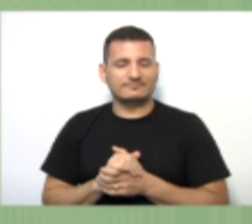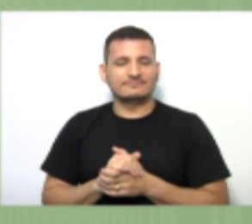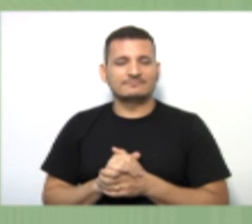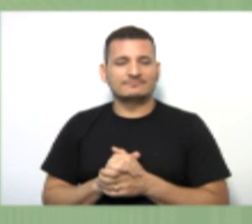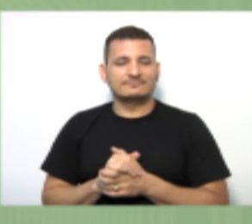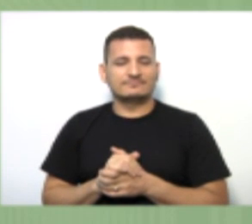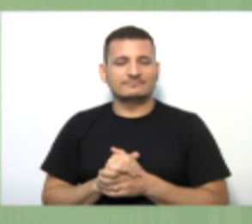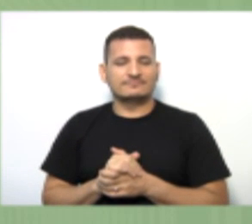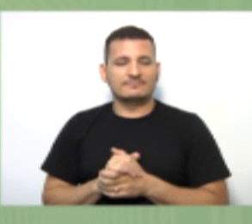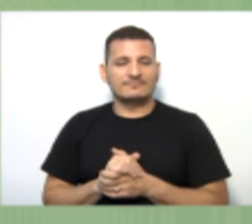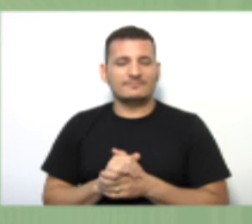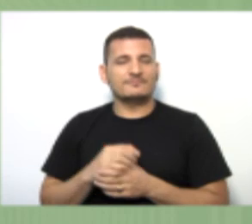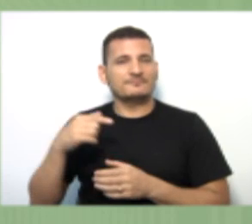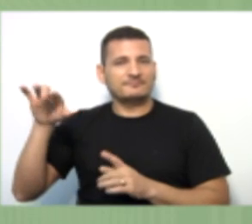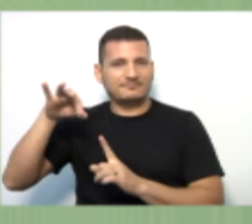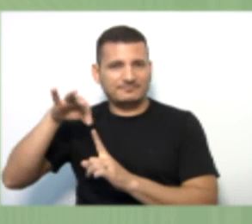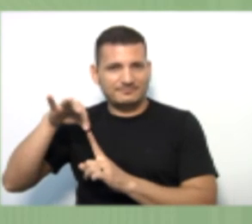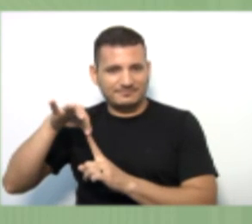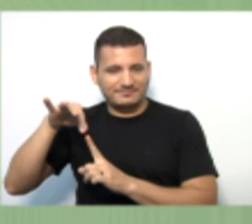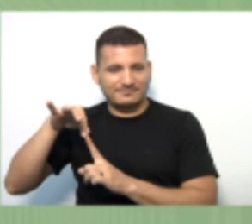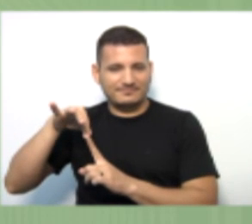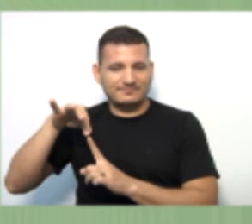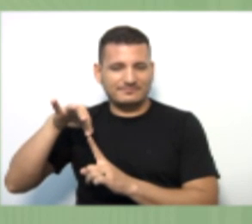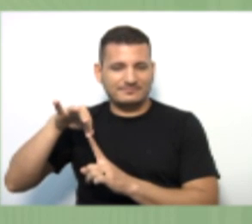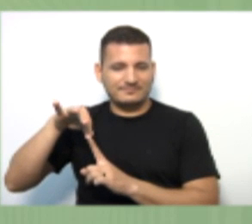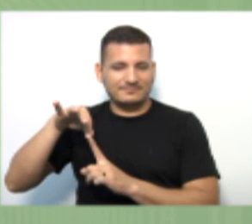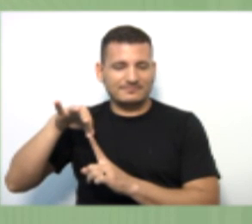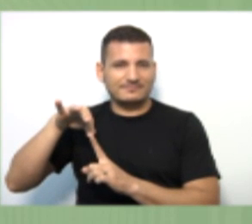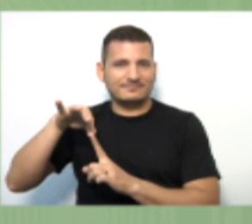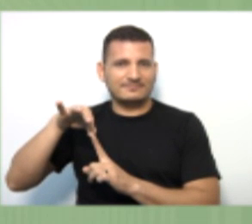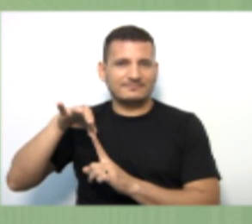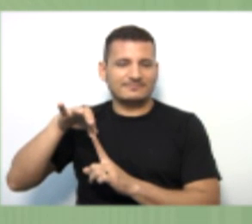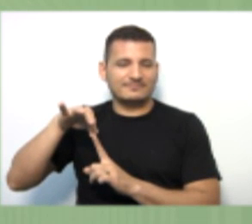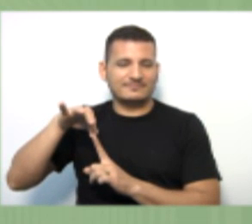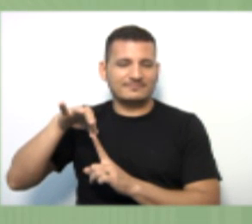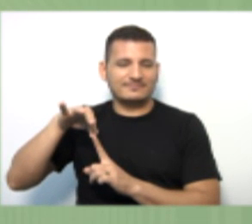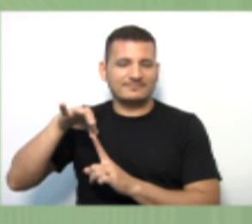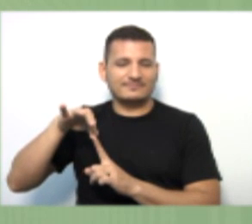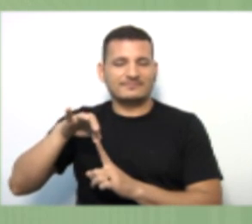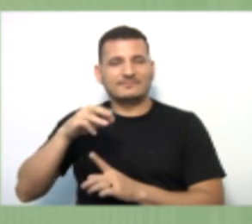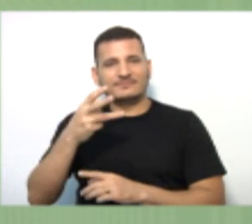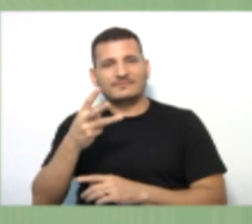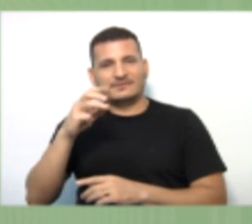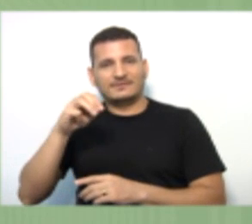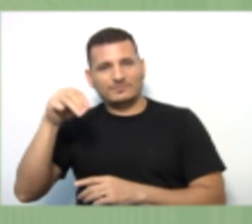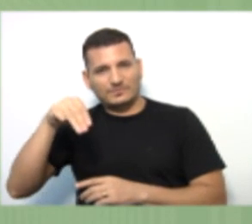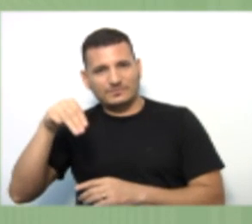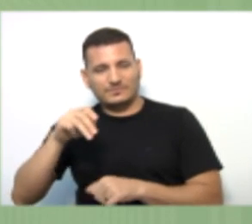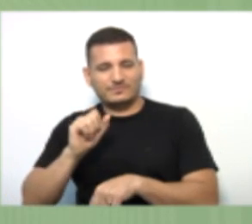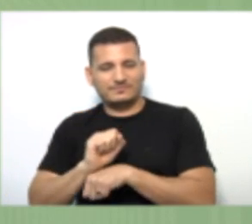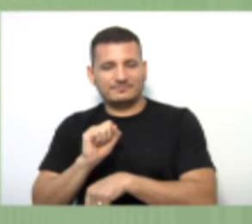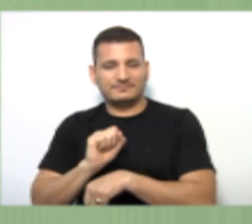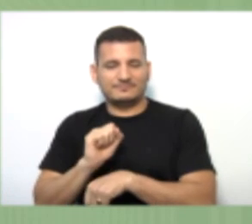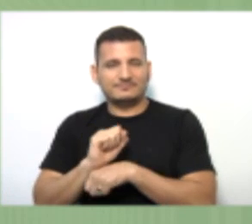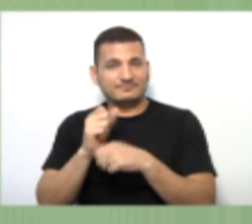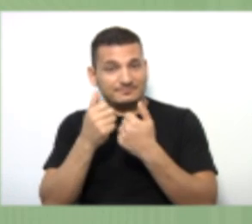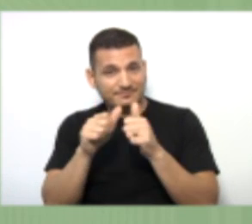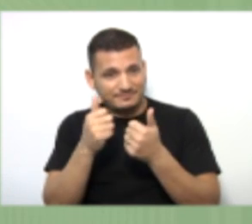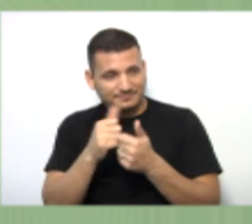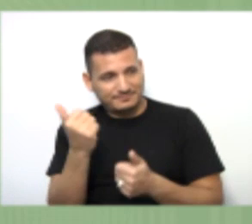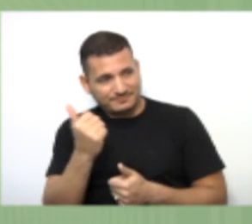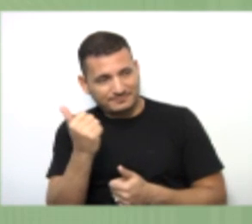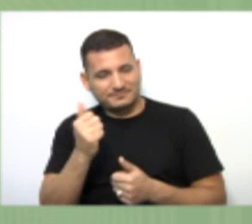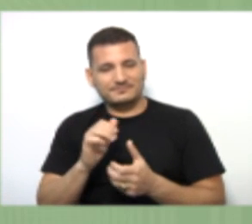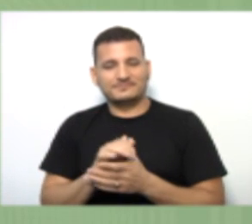arruma. Ir para a parada de ônibus. Pronto, já espera aí mais 30 minutos na parada de ônibus aí, para chegar na